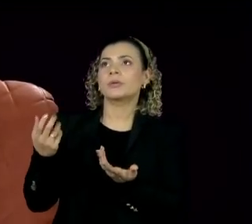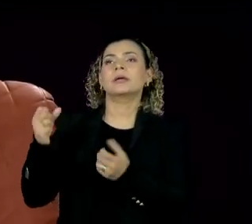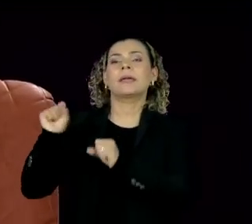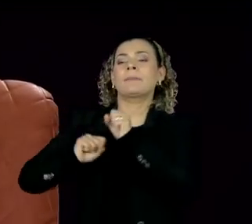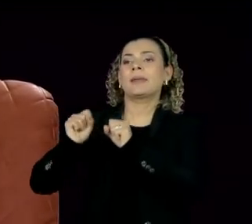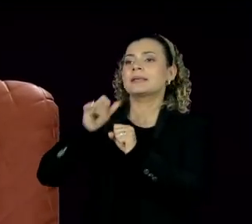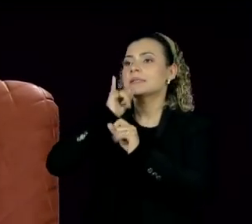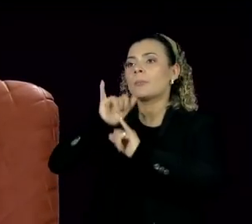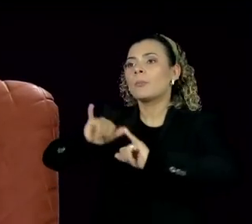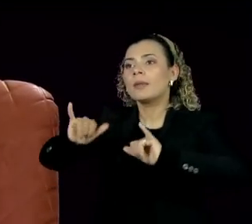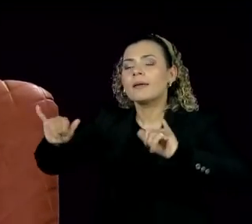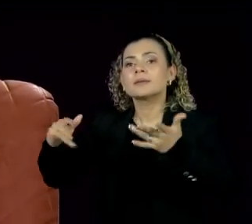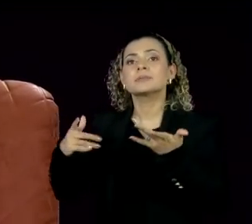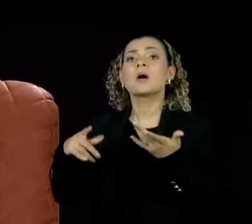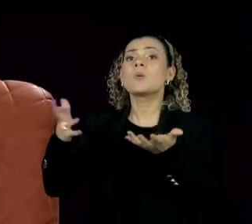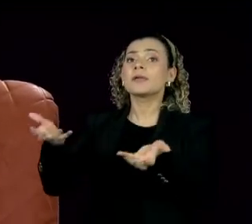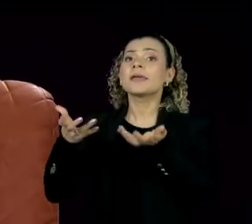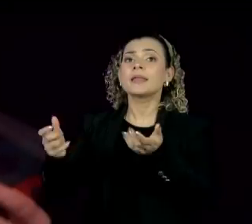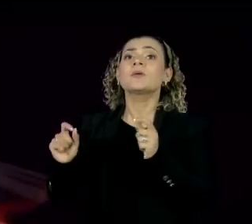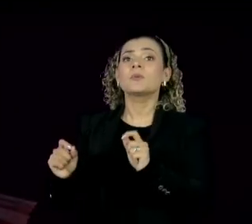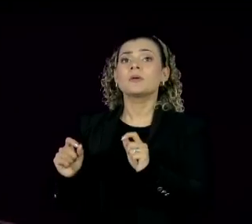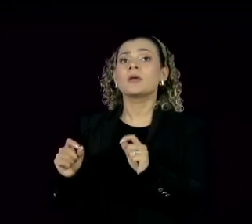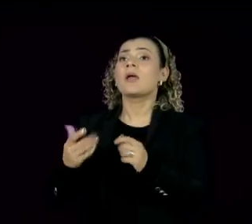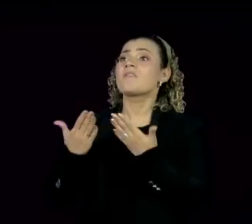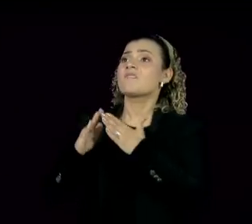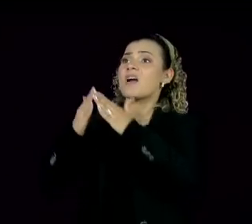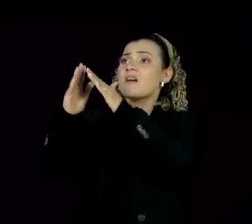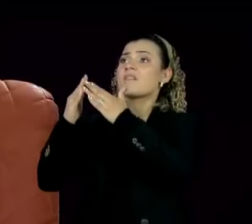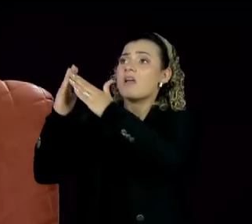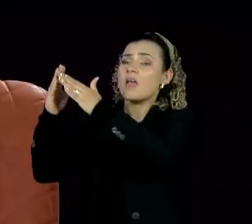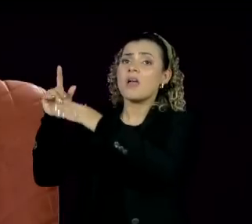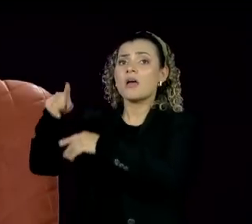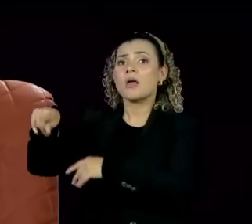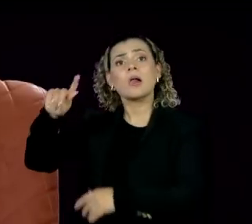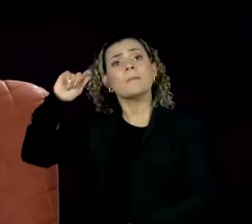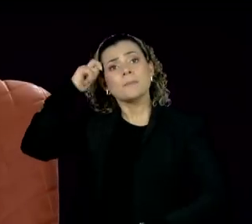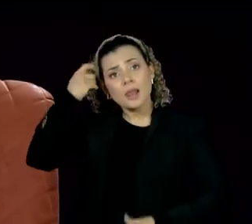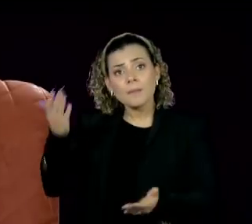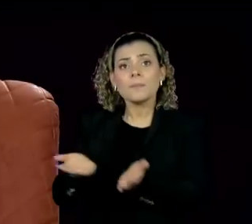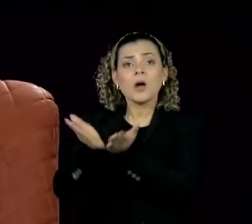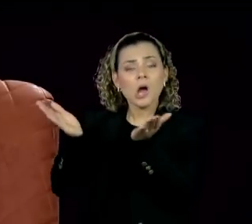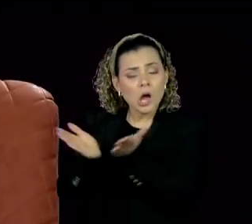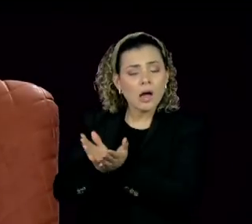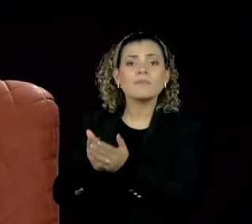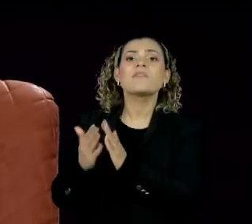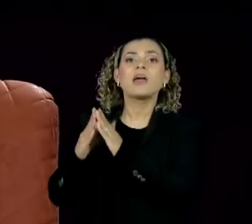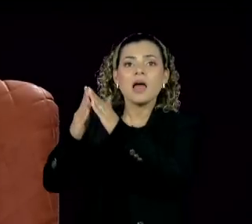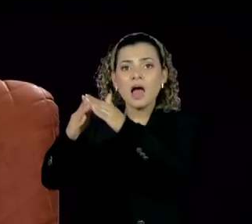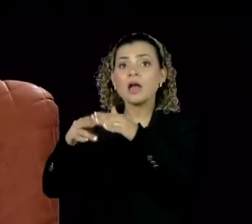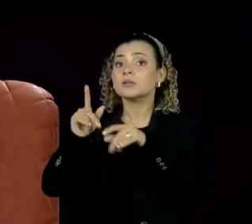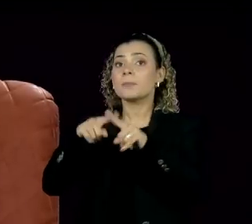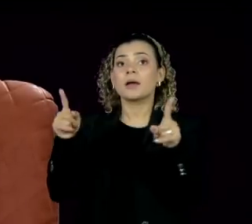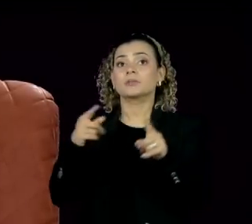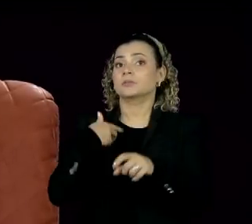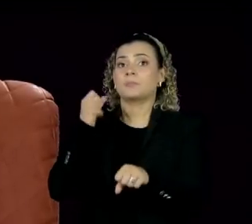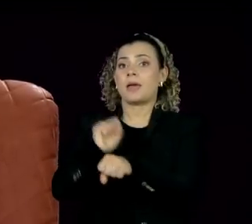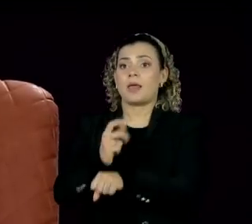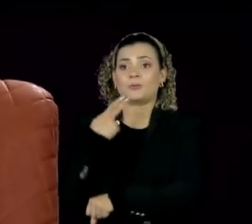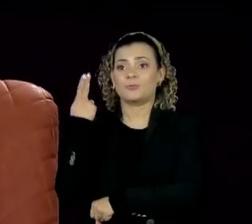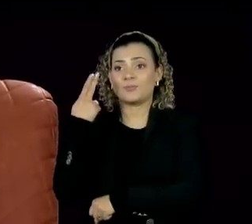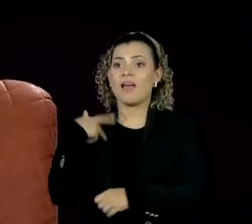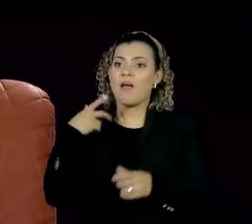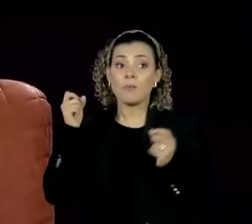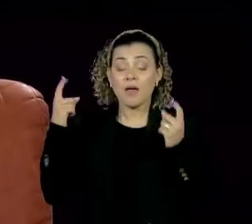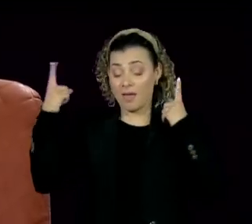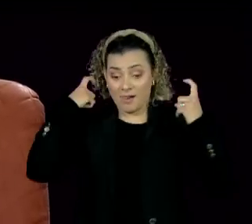Era realmente Brotava, uma galera, né, da favela, era som de preto, pobre, favelado, mas quando toca ninguém fica parado, era